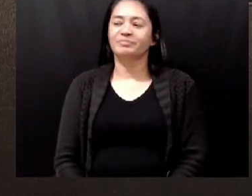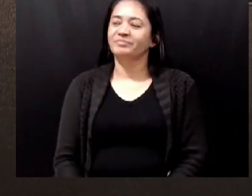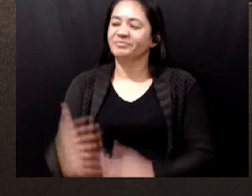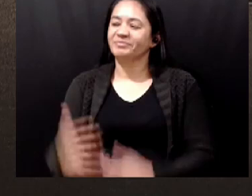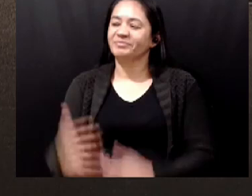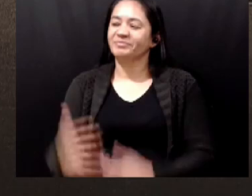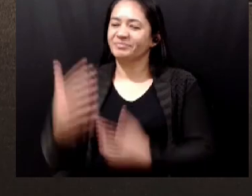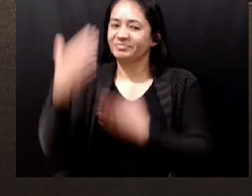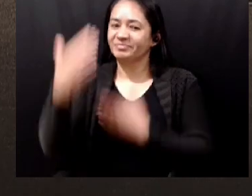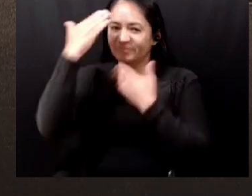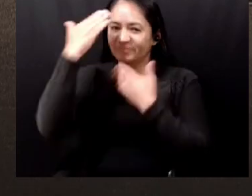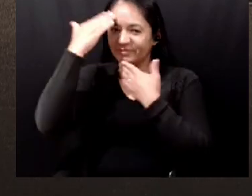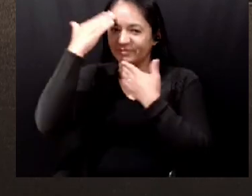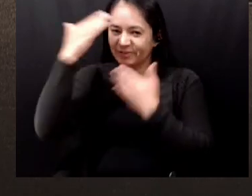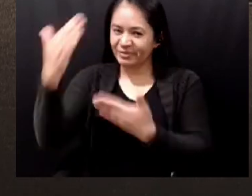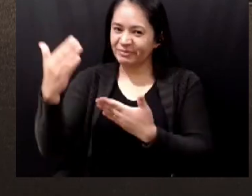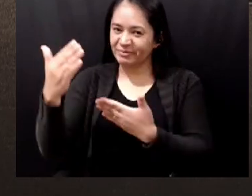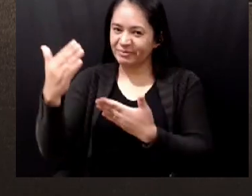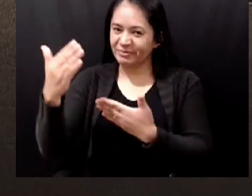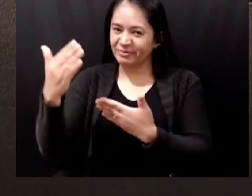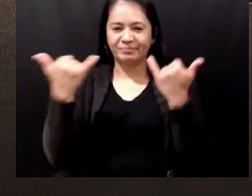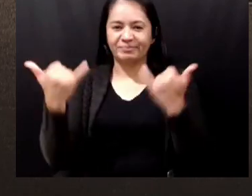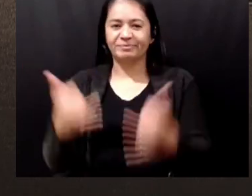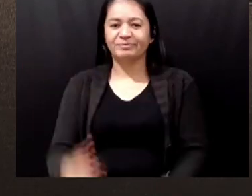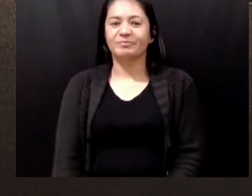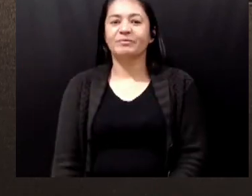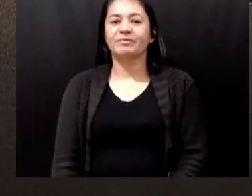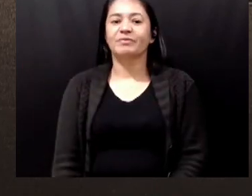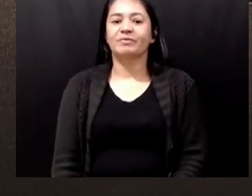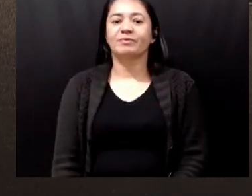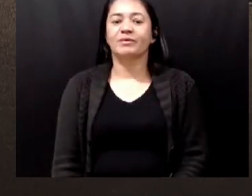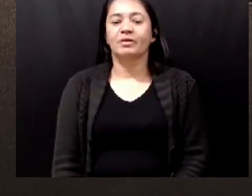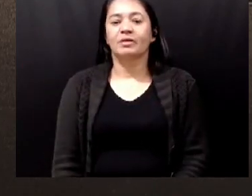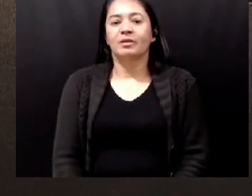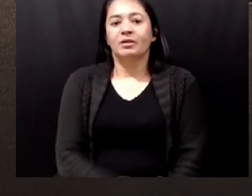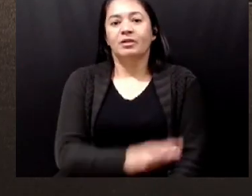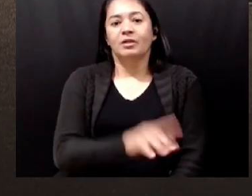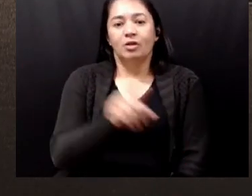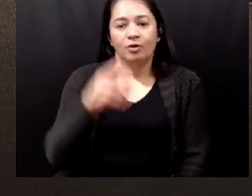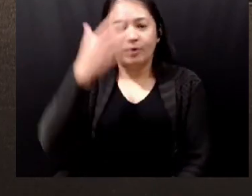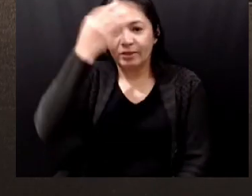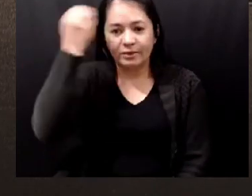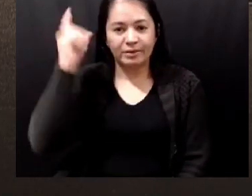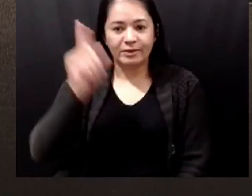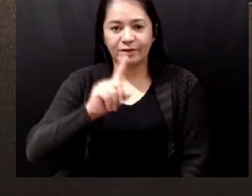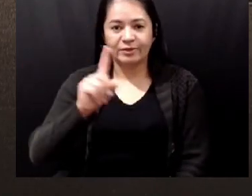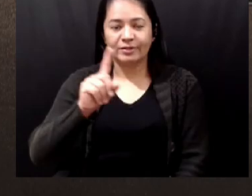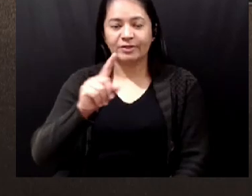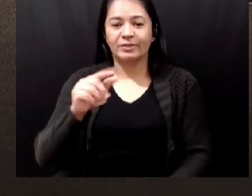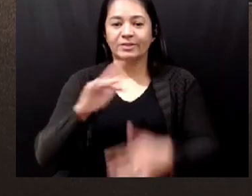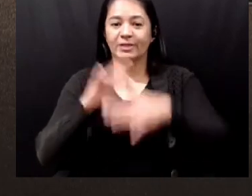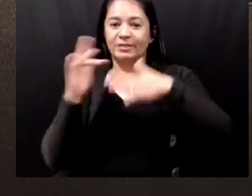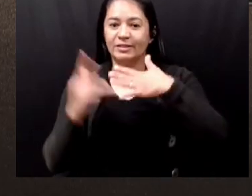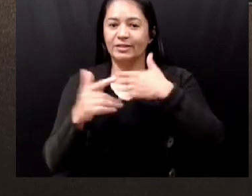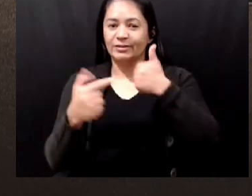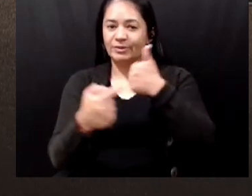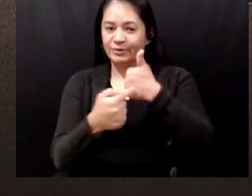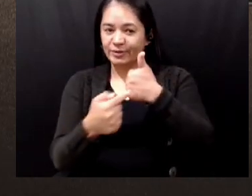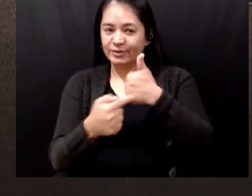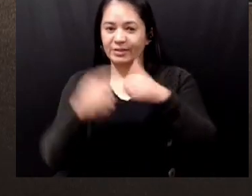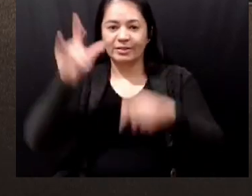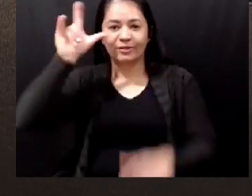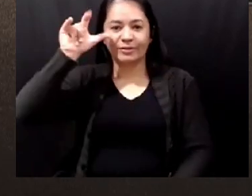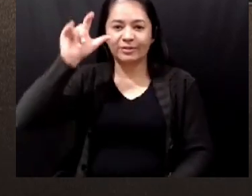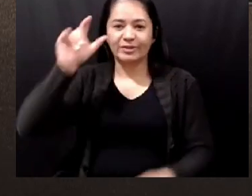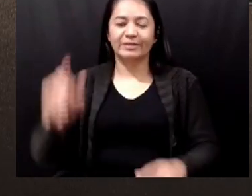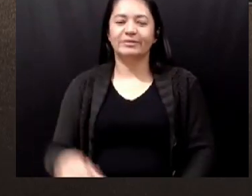Valeu. Pessoal, ó, não se esqueçam de nos seguir nas redes sociais, no Instagram e no YouTube, no Instagram e no Facebook, TV Câmara